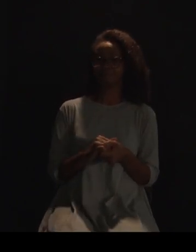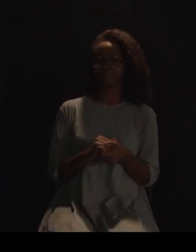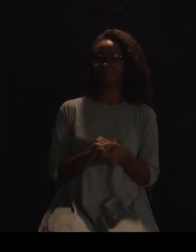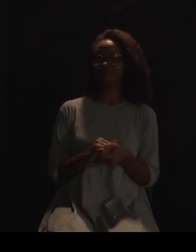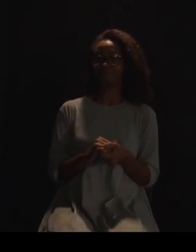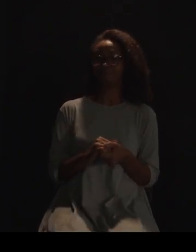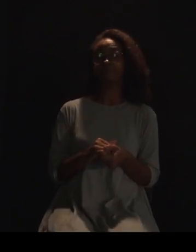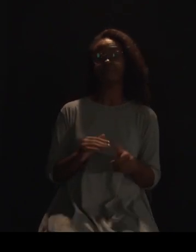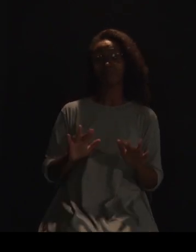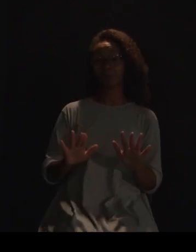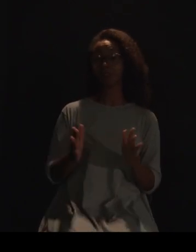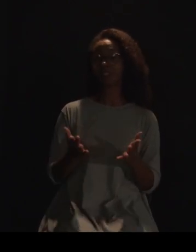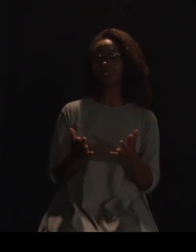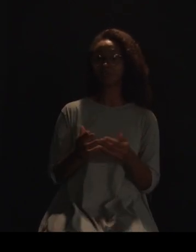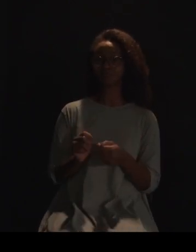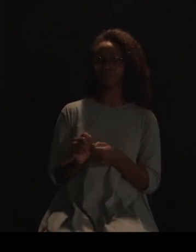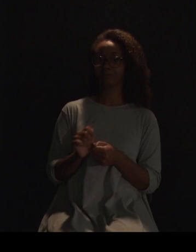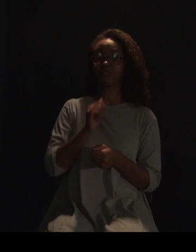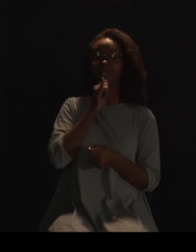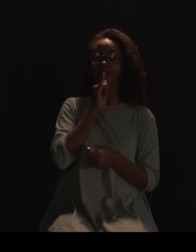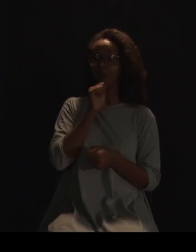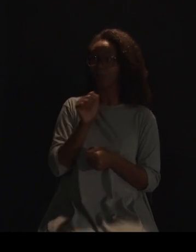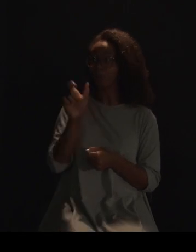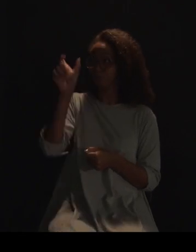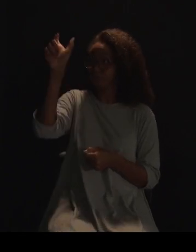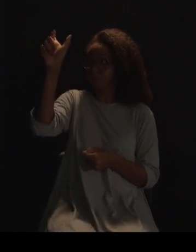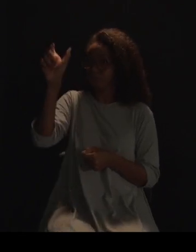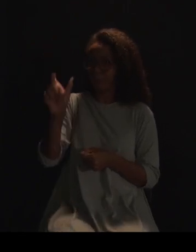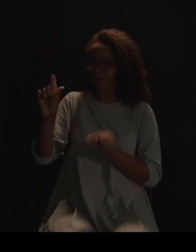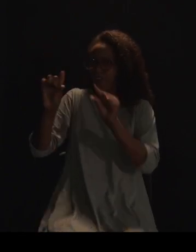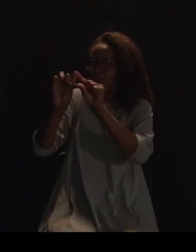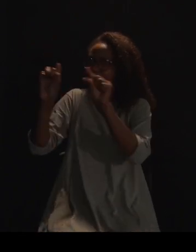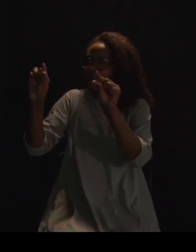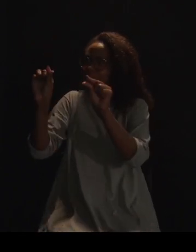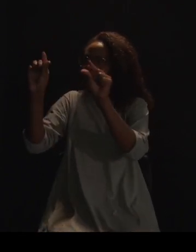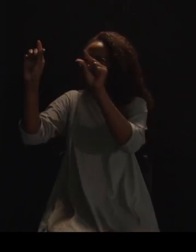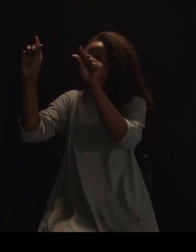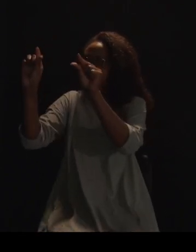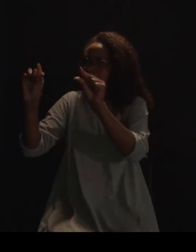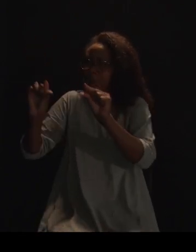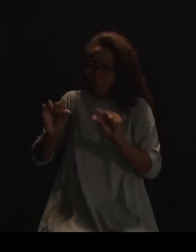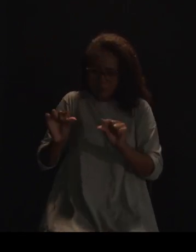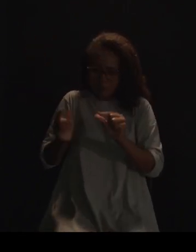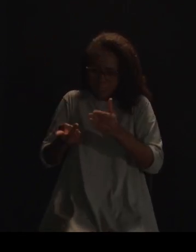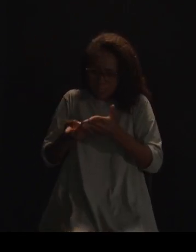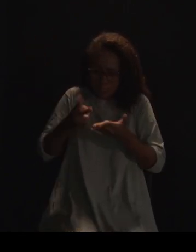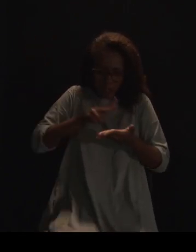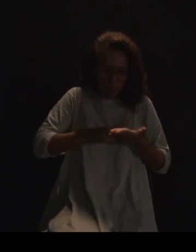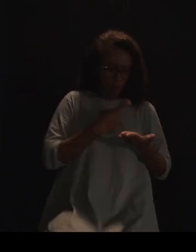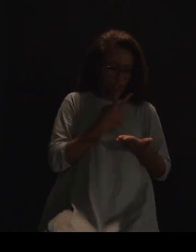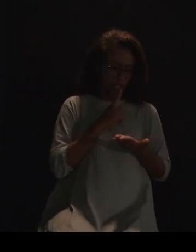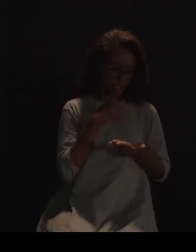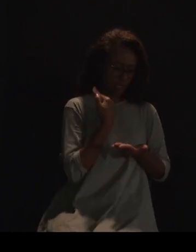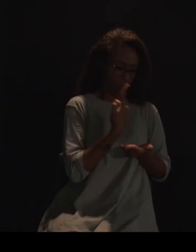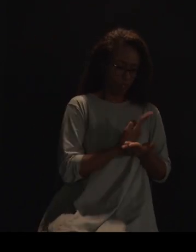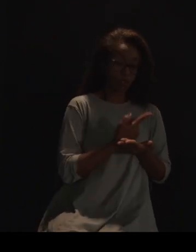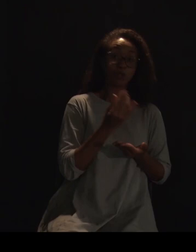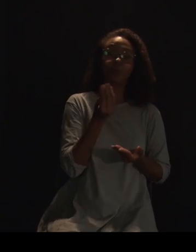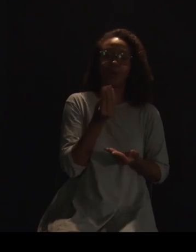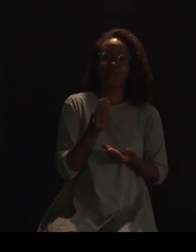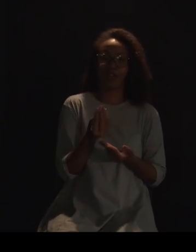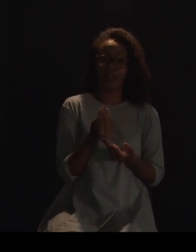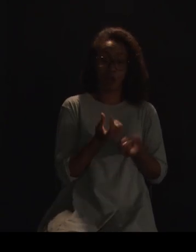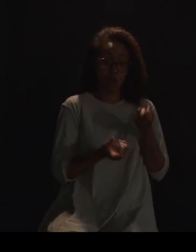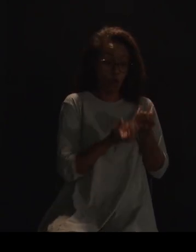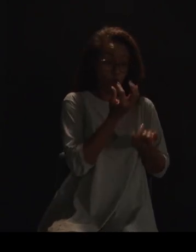gente pega essa palavra e daí a gente vê e traduzi para a nossa linha que o significado do fogo